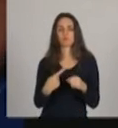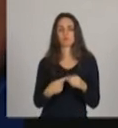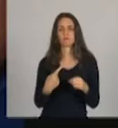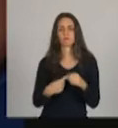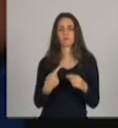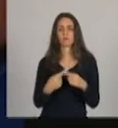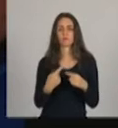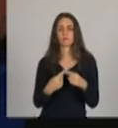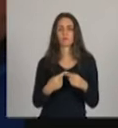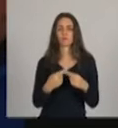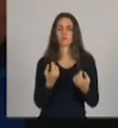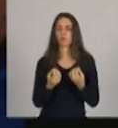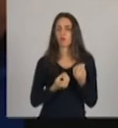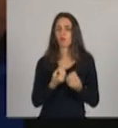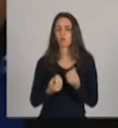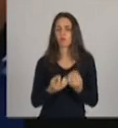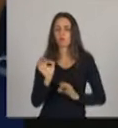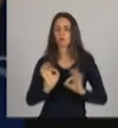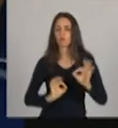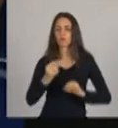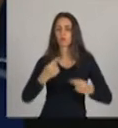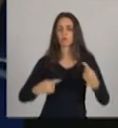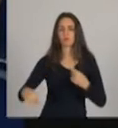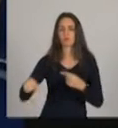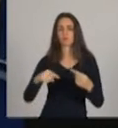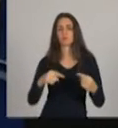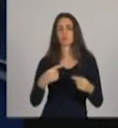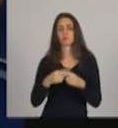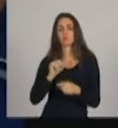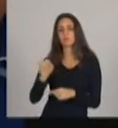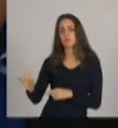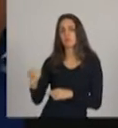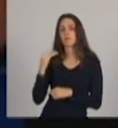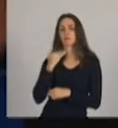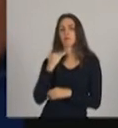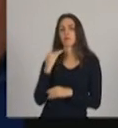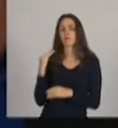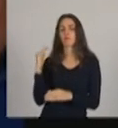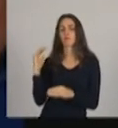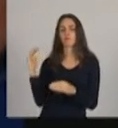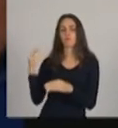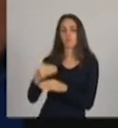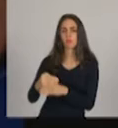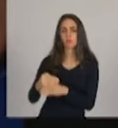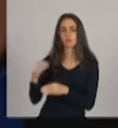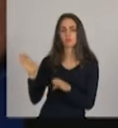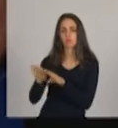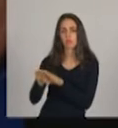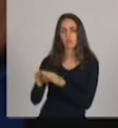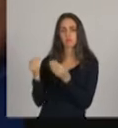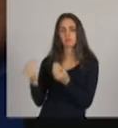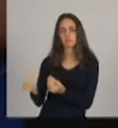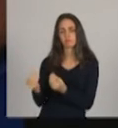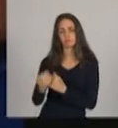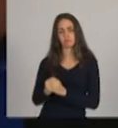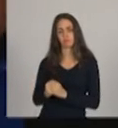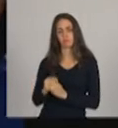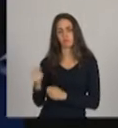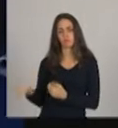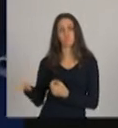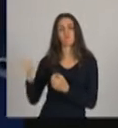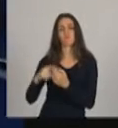governo federal, no sentido de se voltar à agência do Banco do Brasil, de Rio Novo do Sul, revertendo